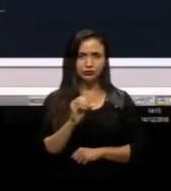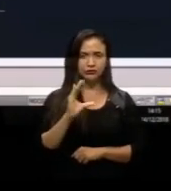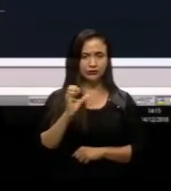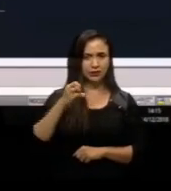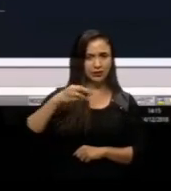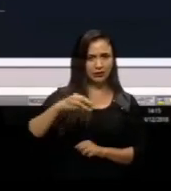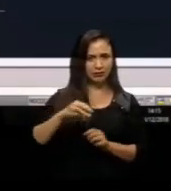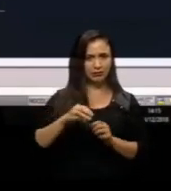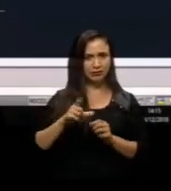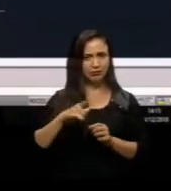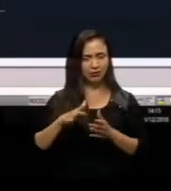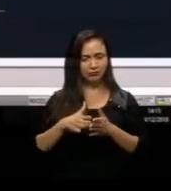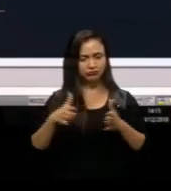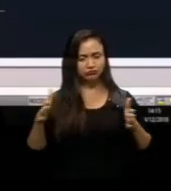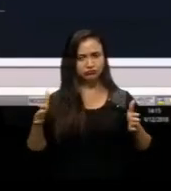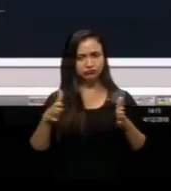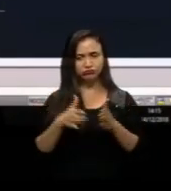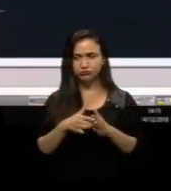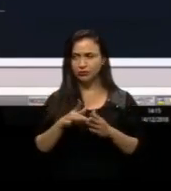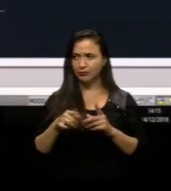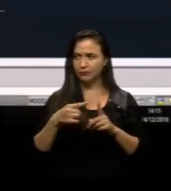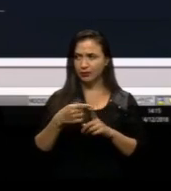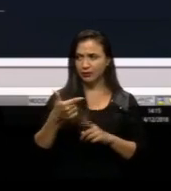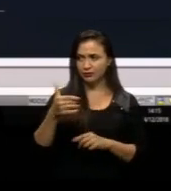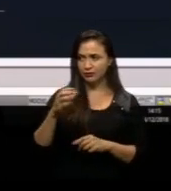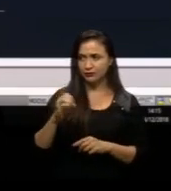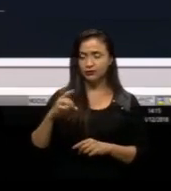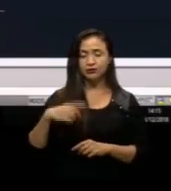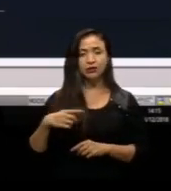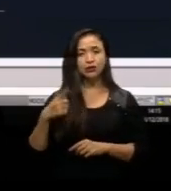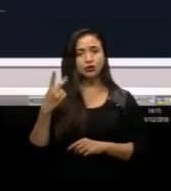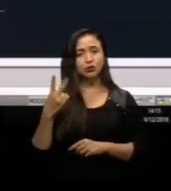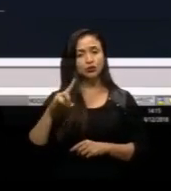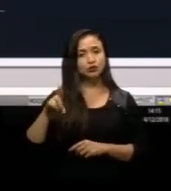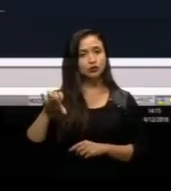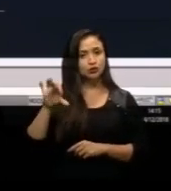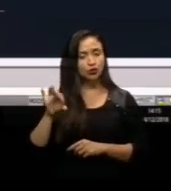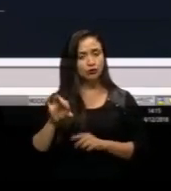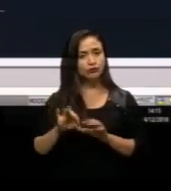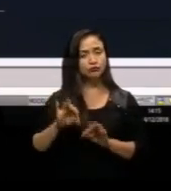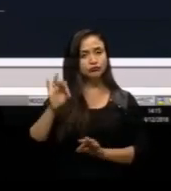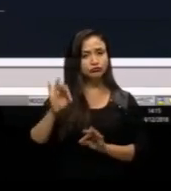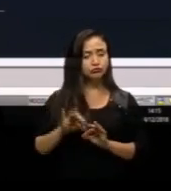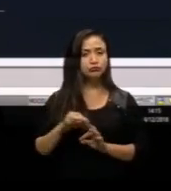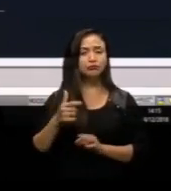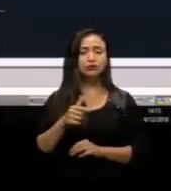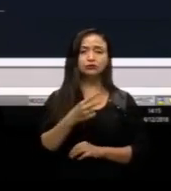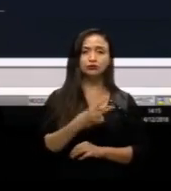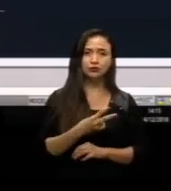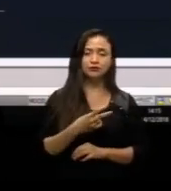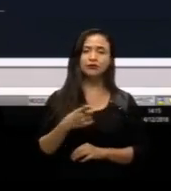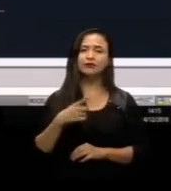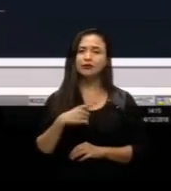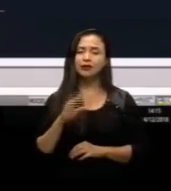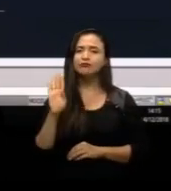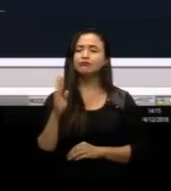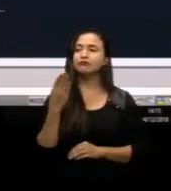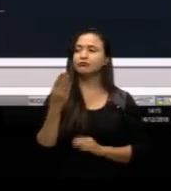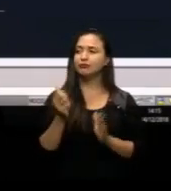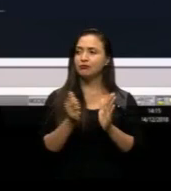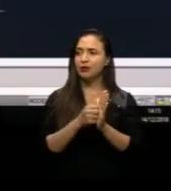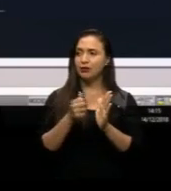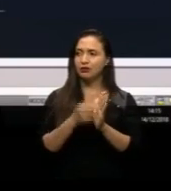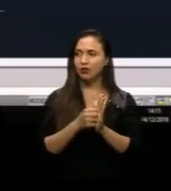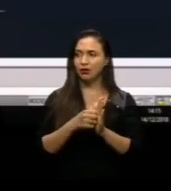centímetros de largura, aqui e 20 aqui, eu tenho 2,9 de comprimento e 2. Então, eu vou ter madeira